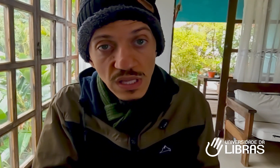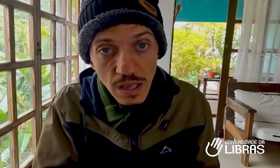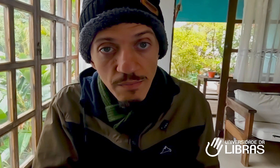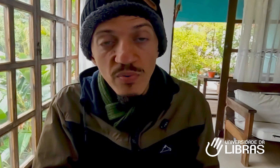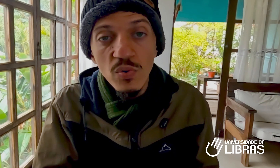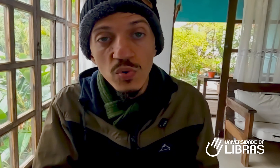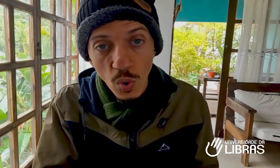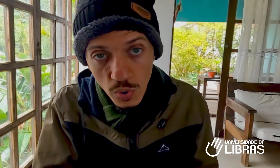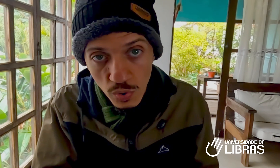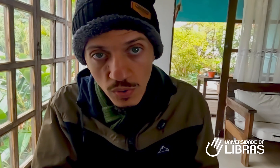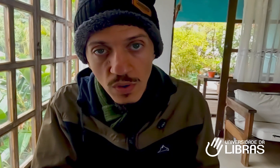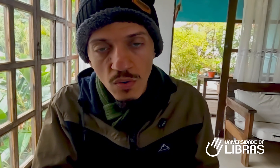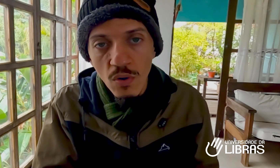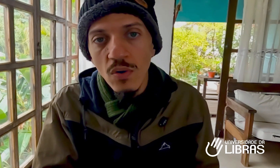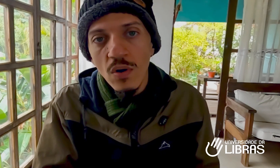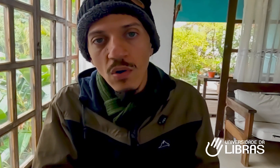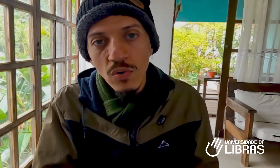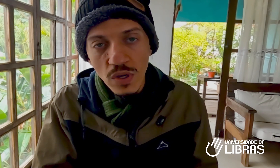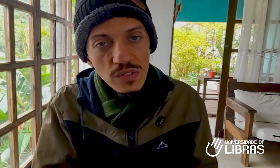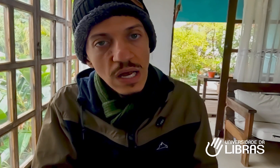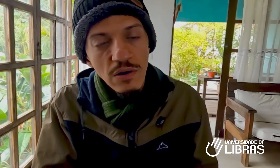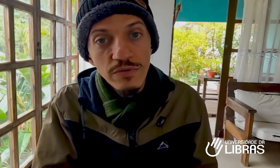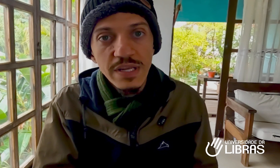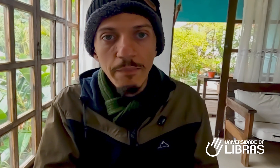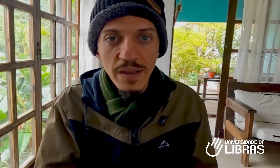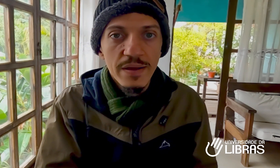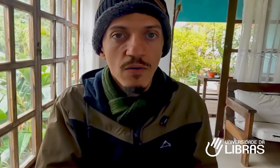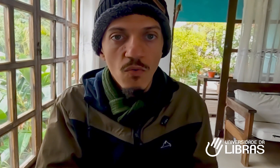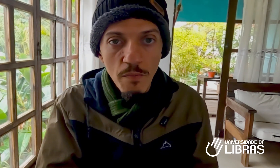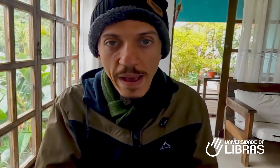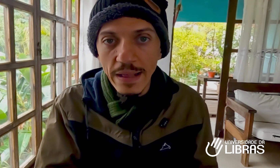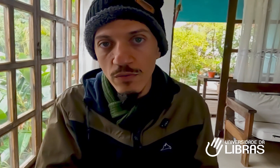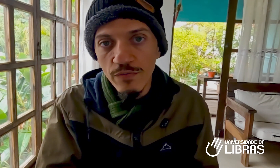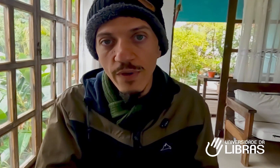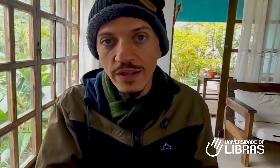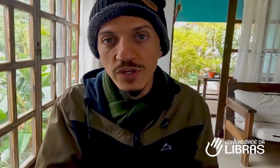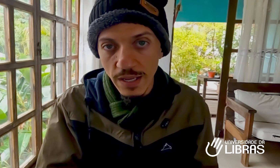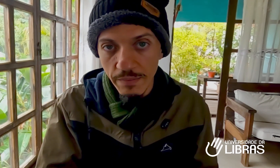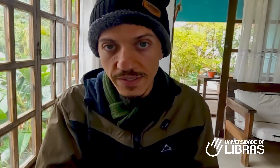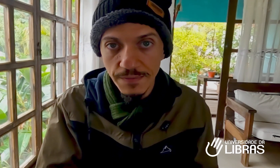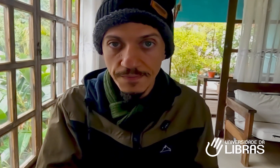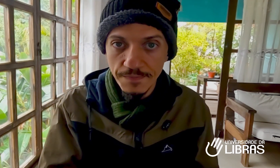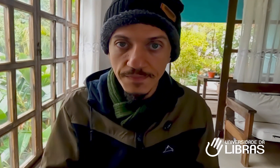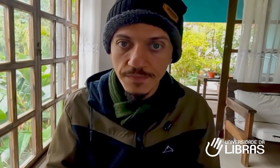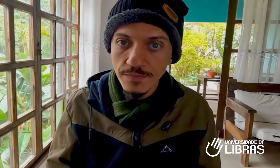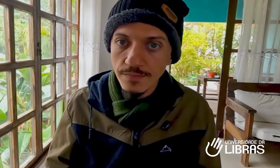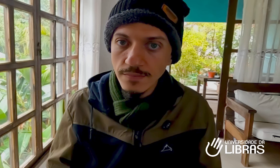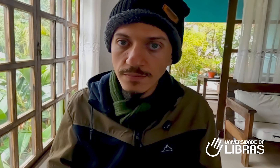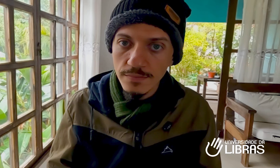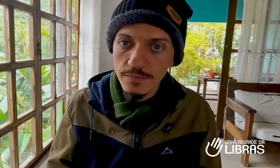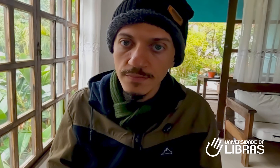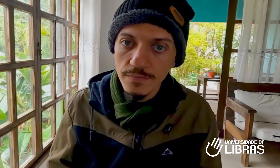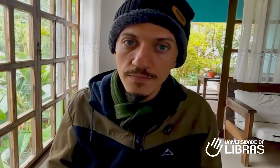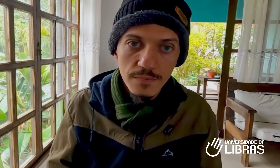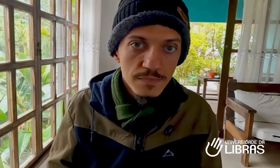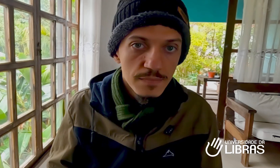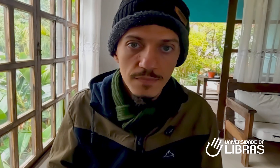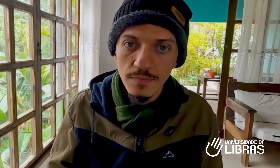o tempo todo com os nossos alunos que aplicam o método Fluente em Libras.